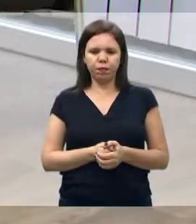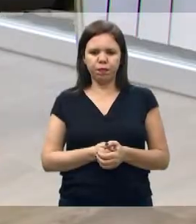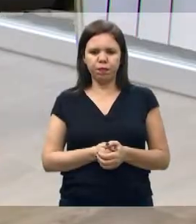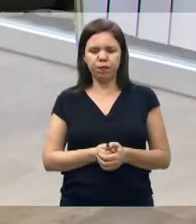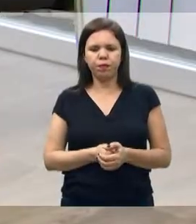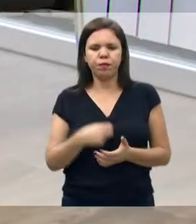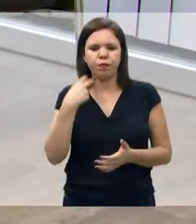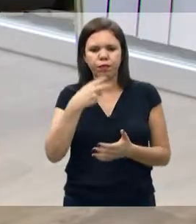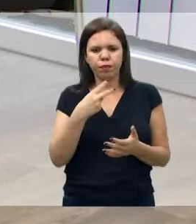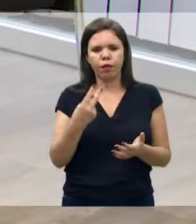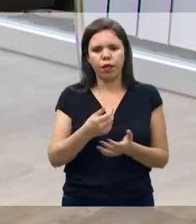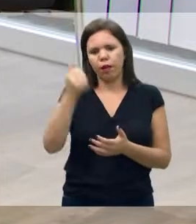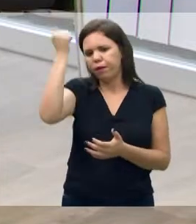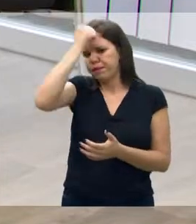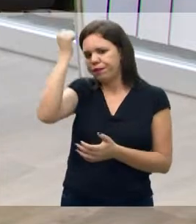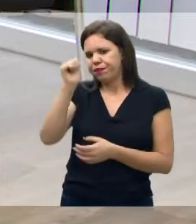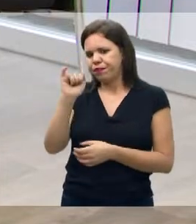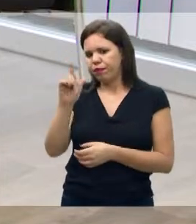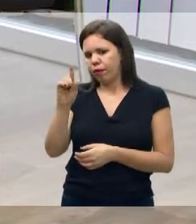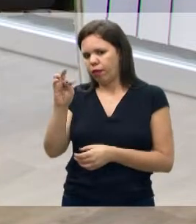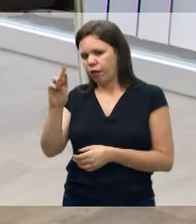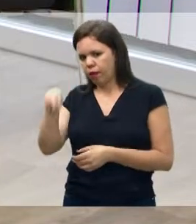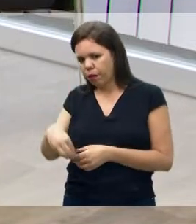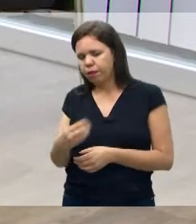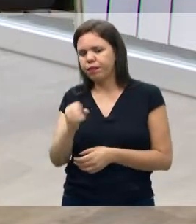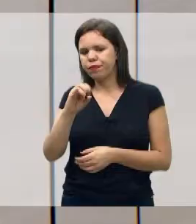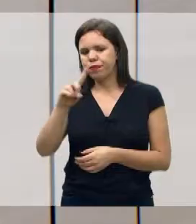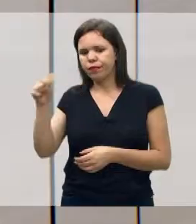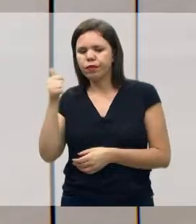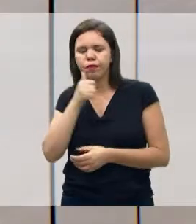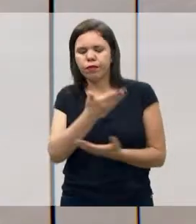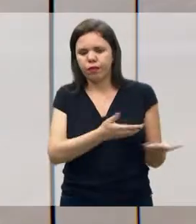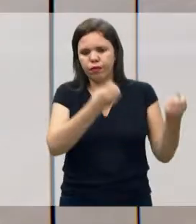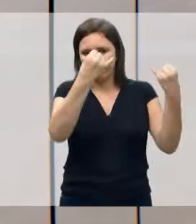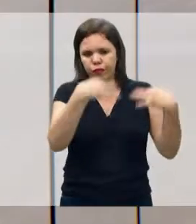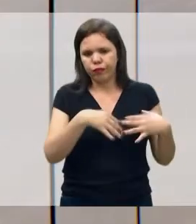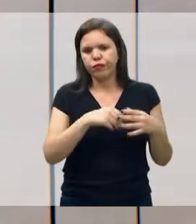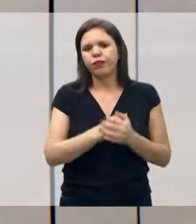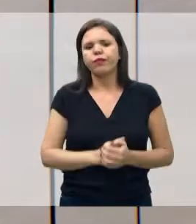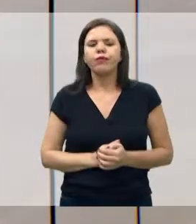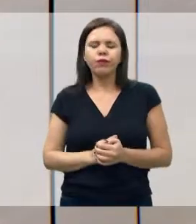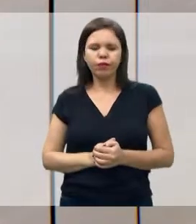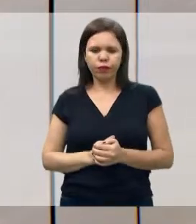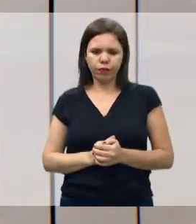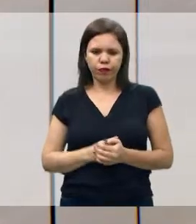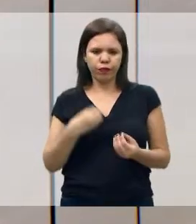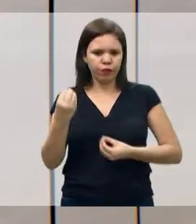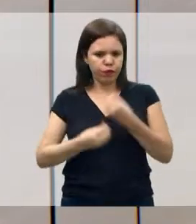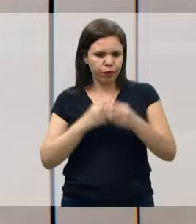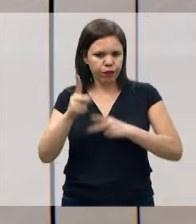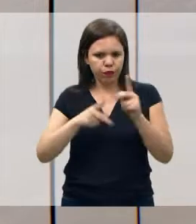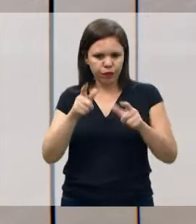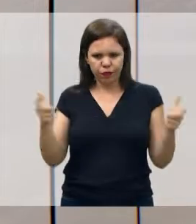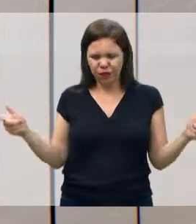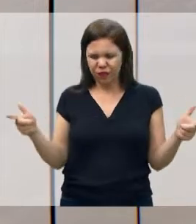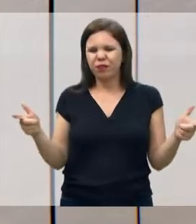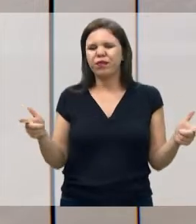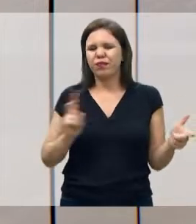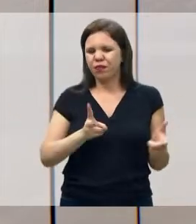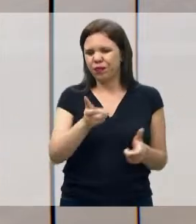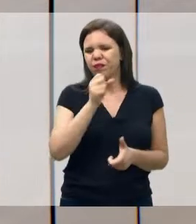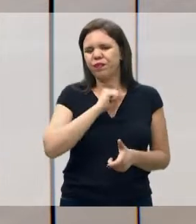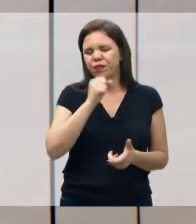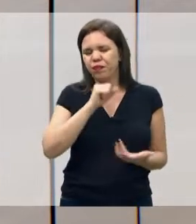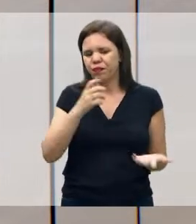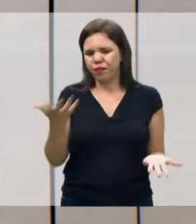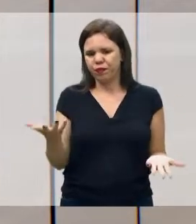vereadora Ailton, a Silvia colocou, inclusive, essa questão de que, como a população envelhece cada vez mais, a